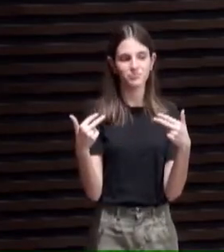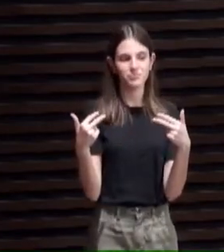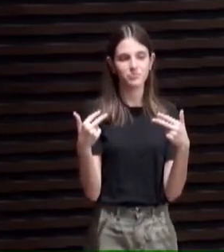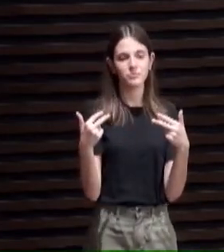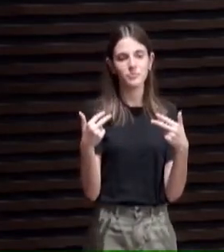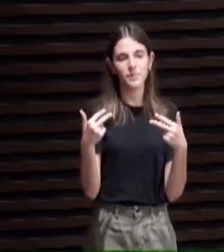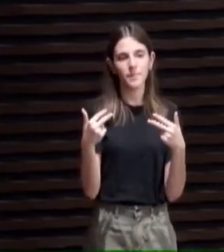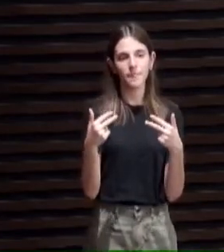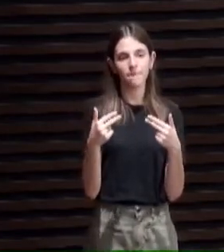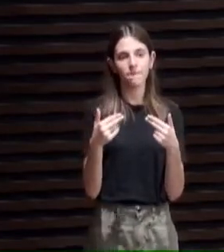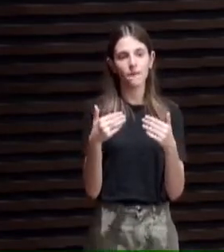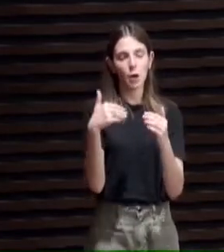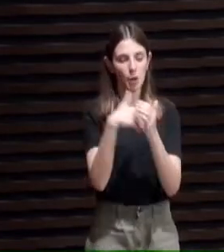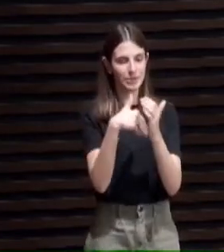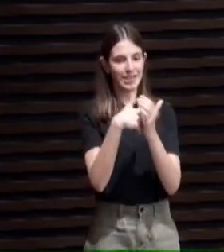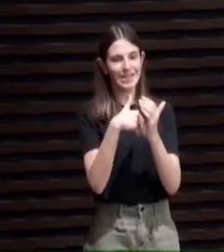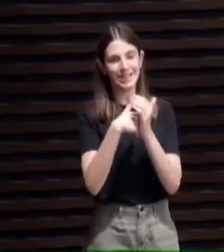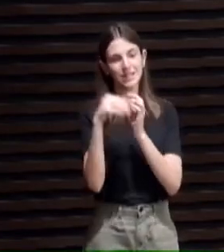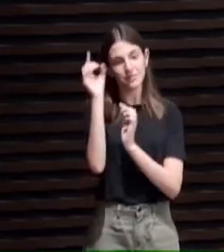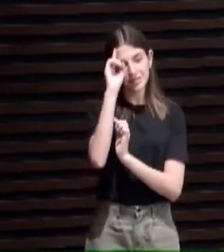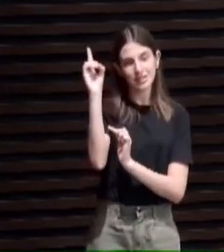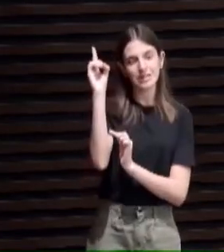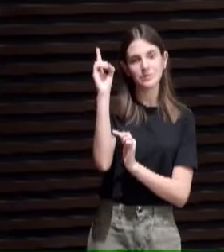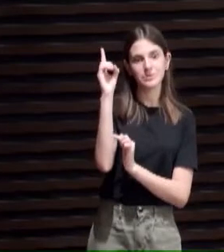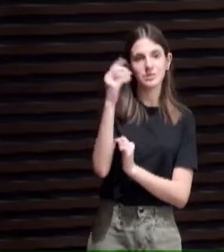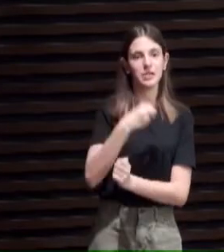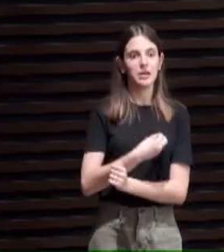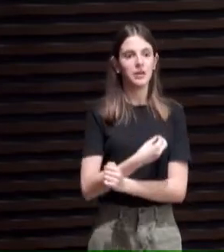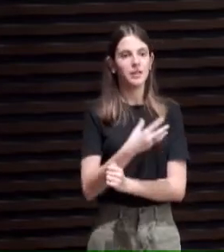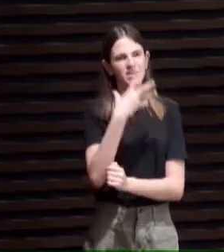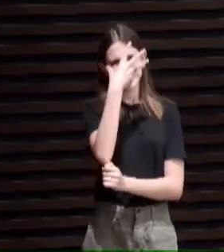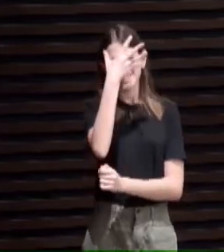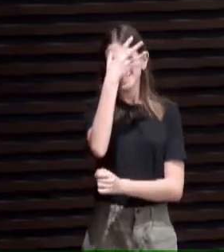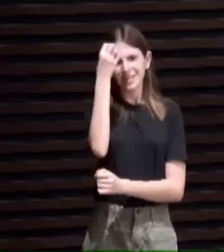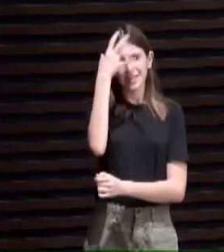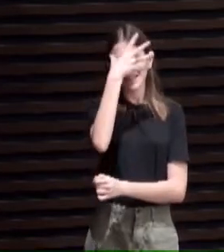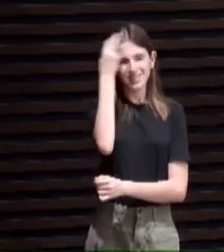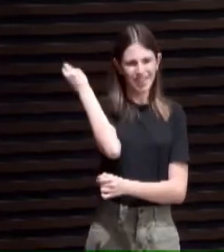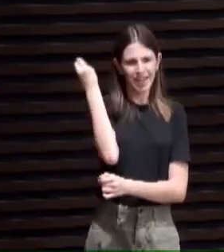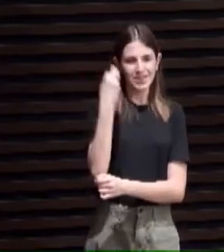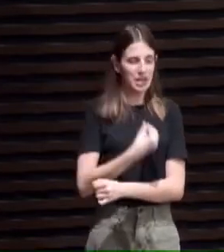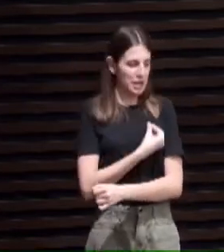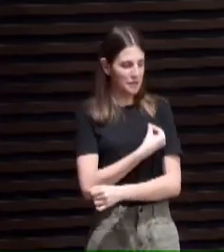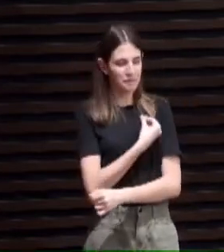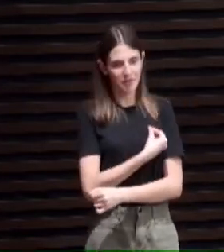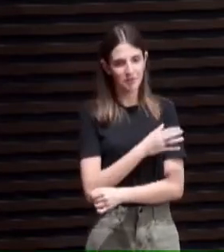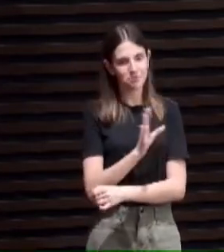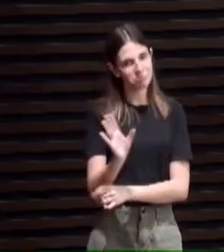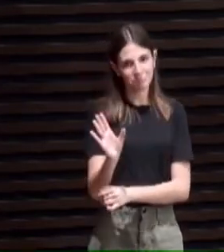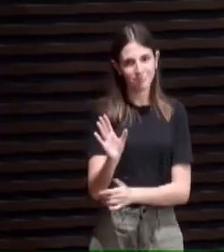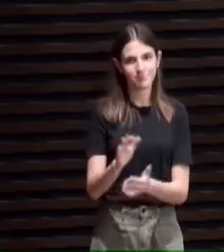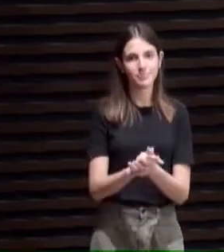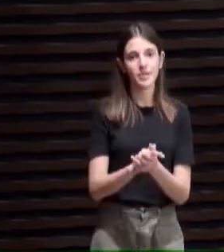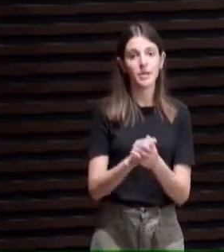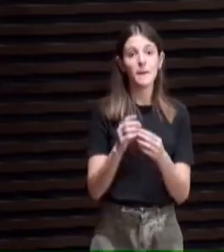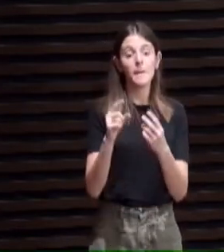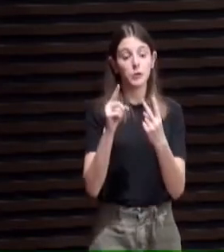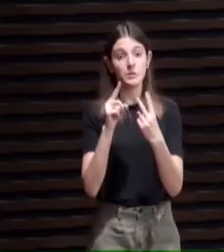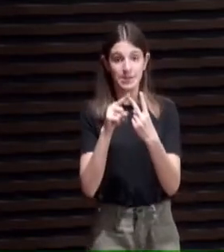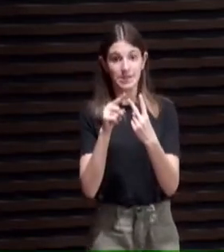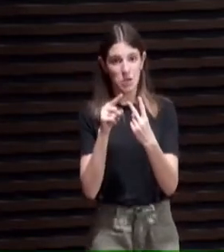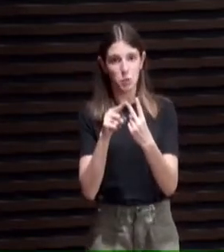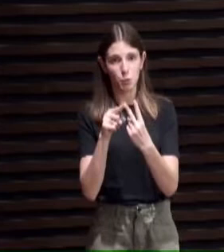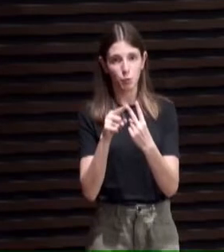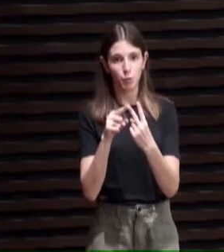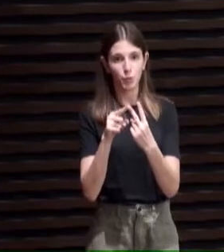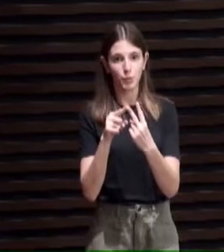é um mistério de Deus, você não entende essas coisas e vive a vida, seja feliz. Só que existe um outro mistério que não é a afirmação